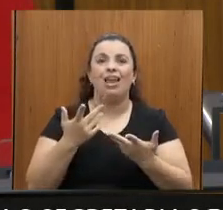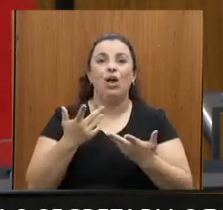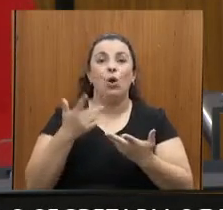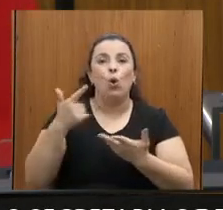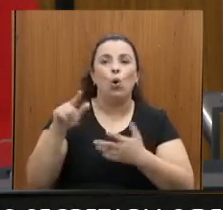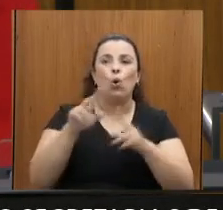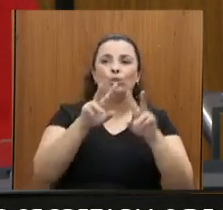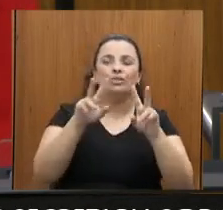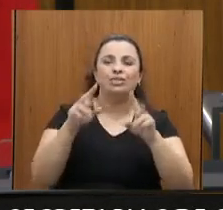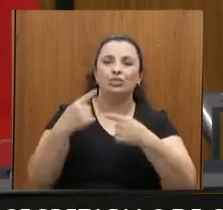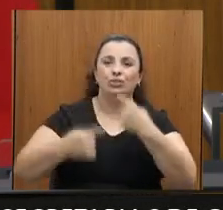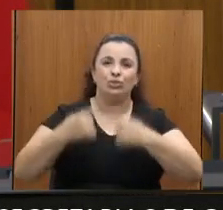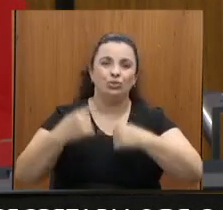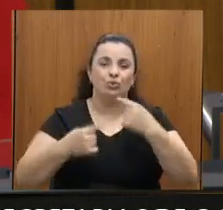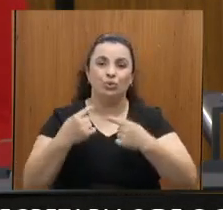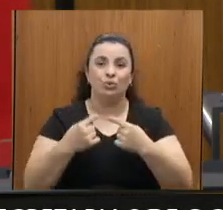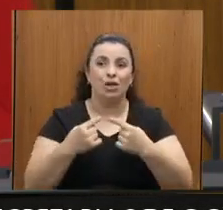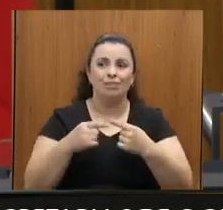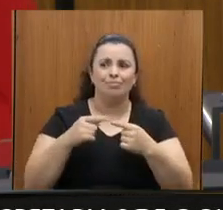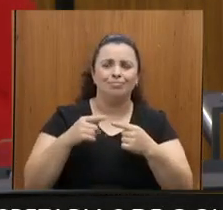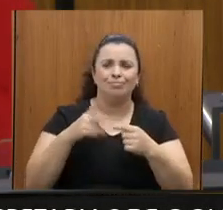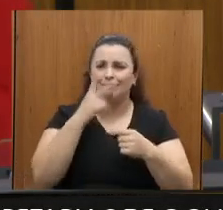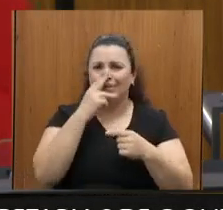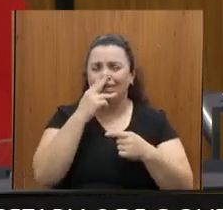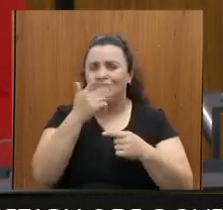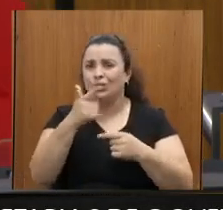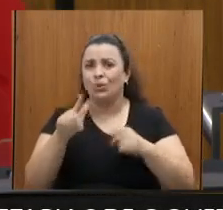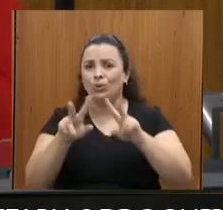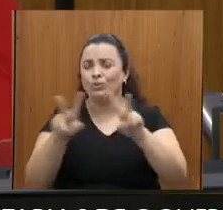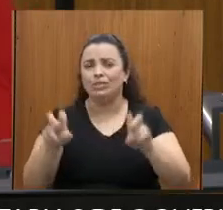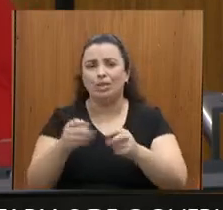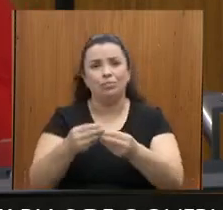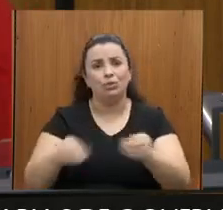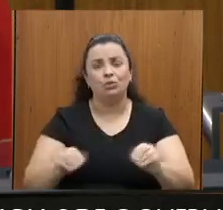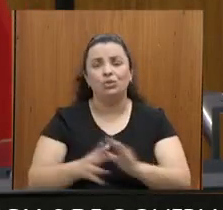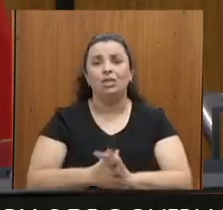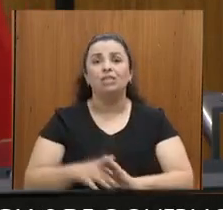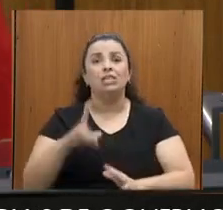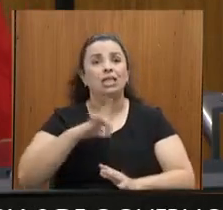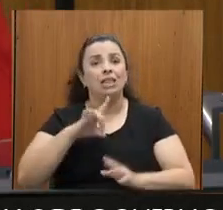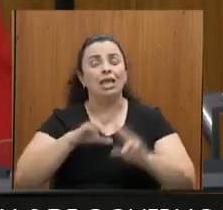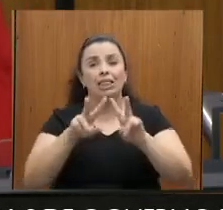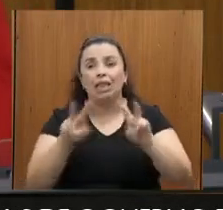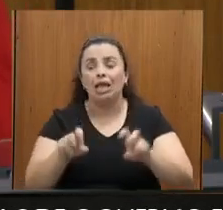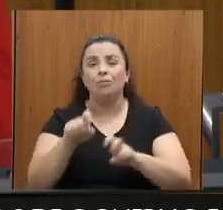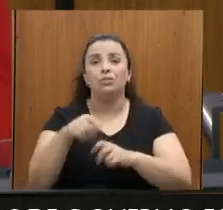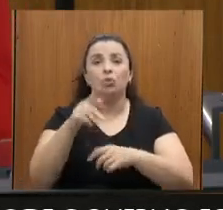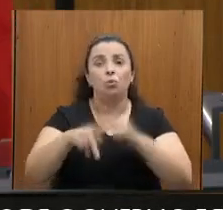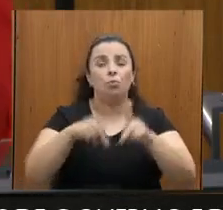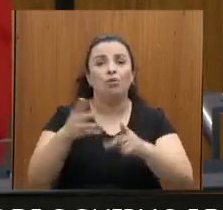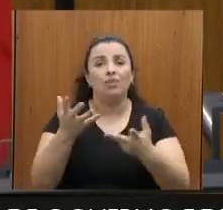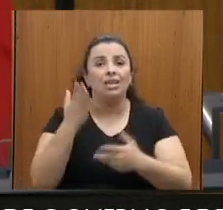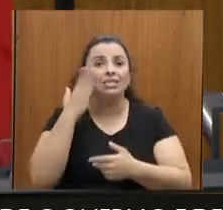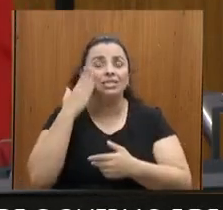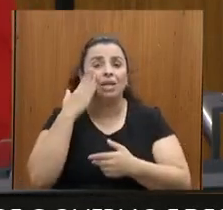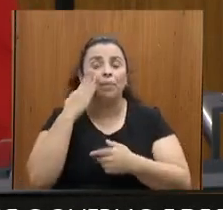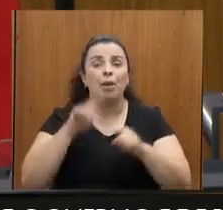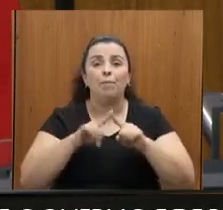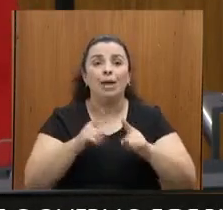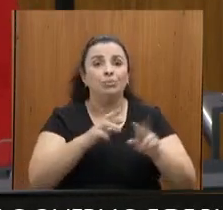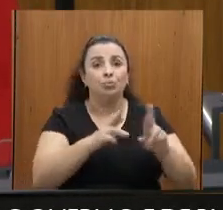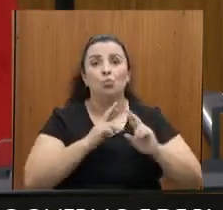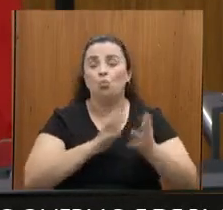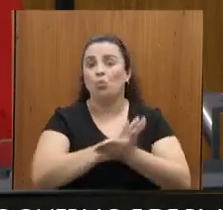prejudicamos todo mundo, tem várias questões que são objetivas, concretas, que a população quer saber, mas que nós não conseguimos obter